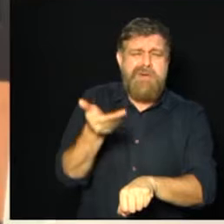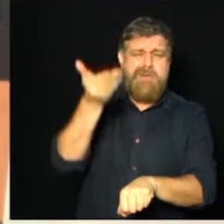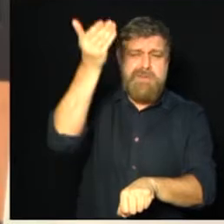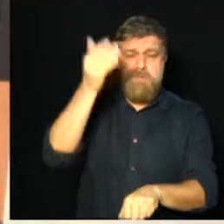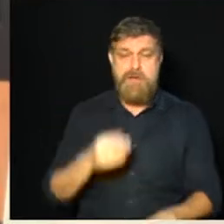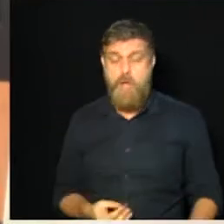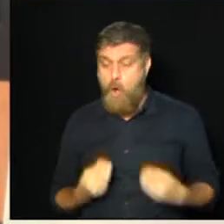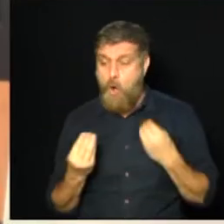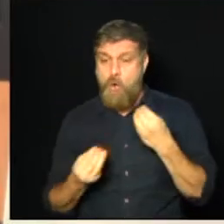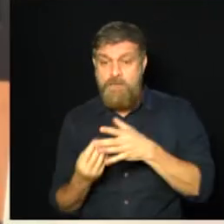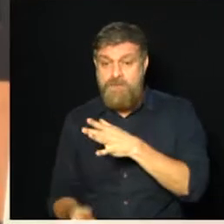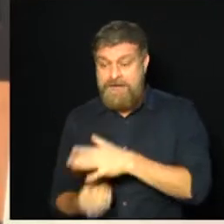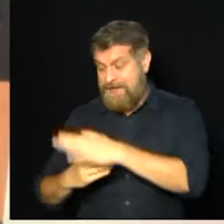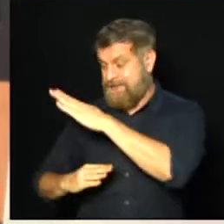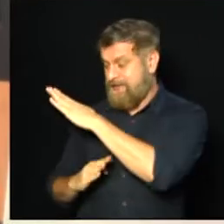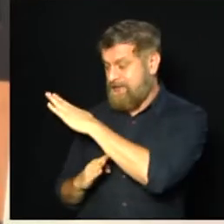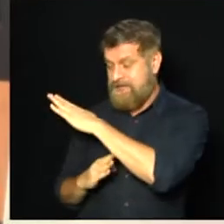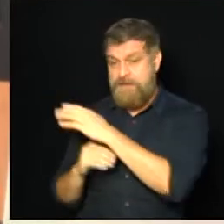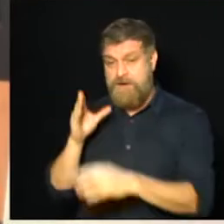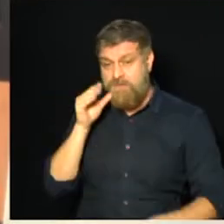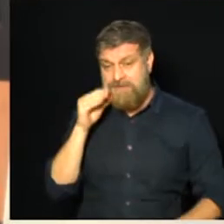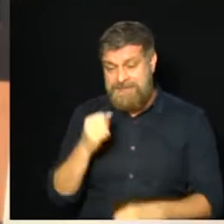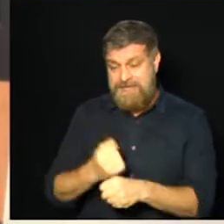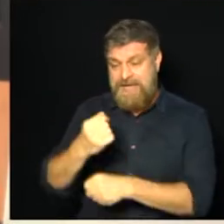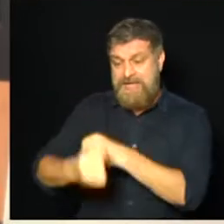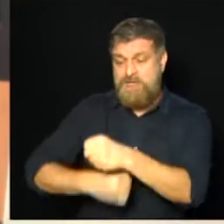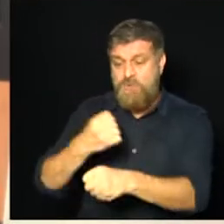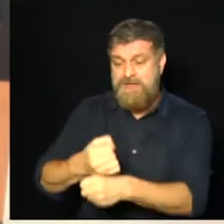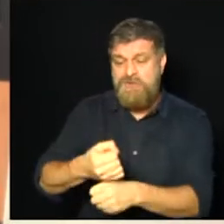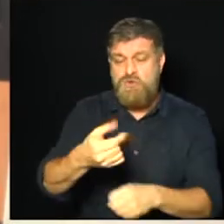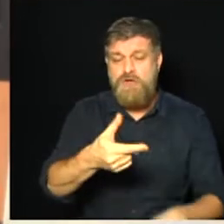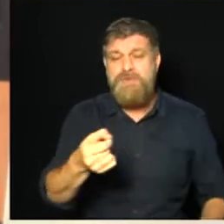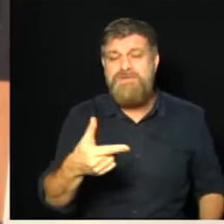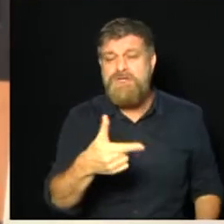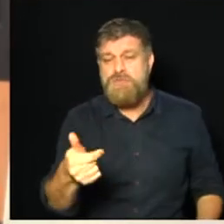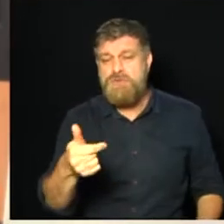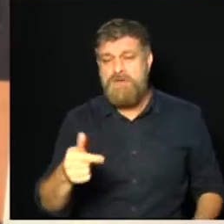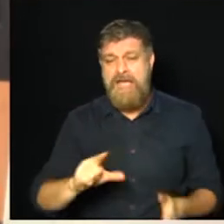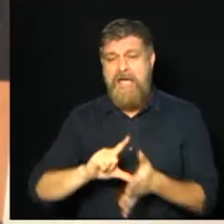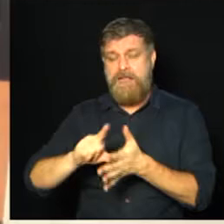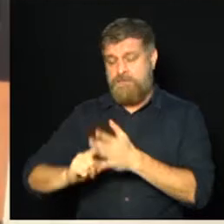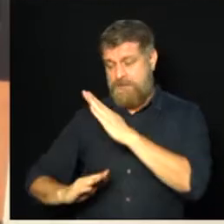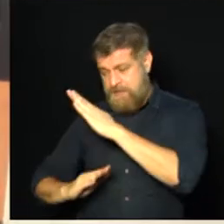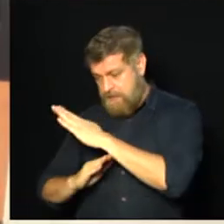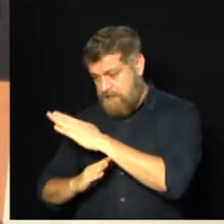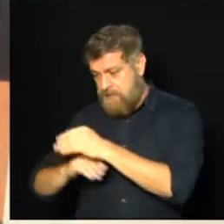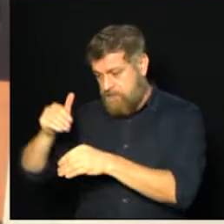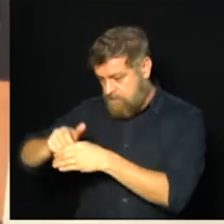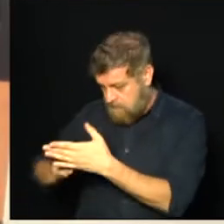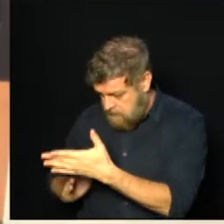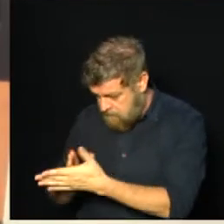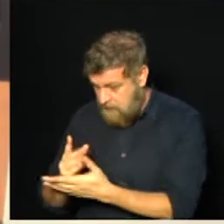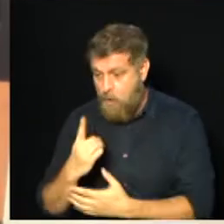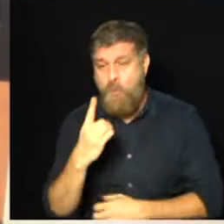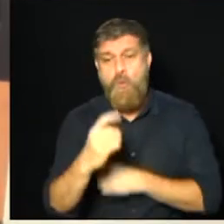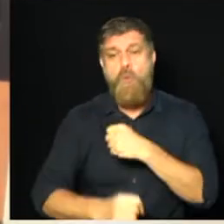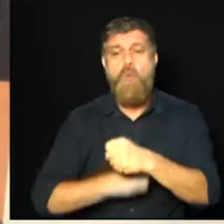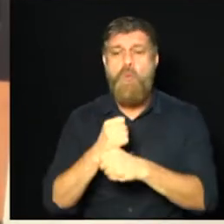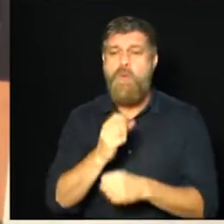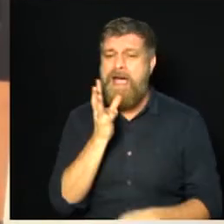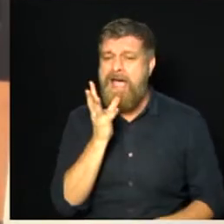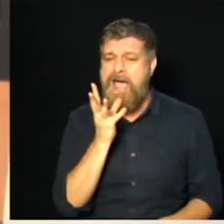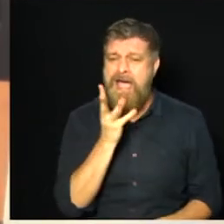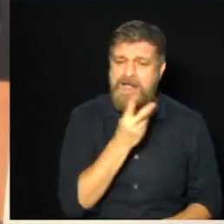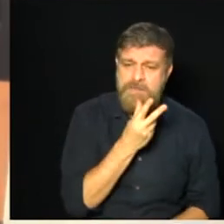de criação aqui para a Câmara em 2022. Passando esse projeto até fazer o concurso, pelo menos um ano vai, né? Não tem condição. A